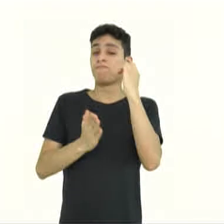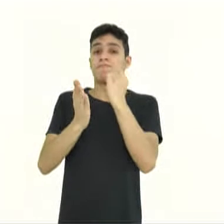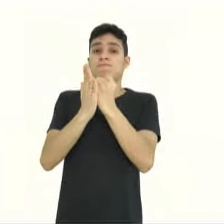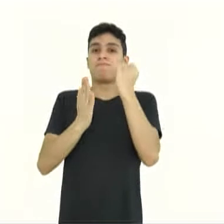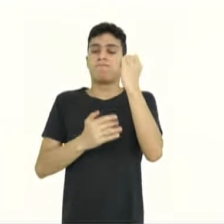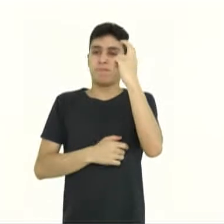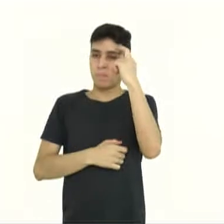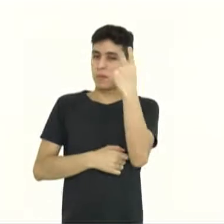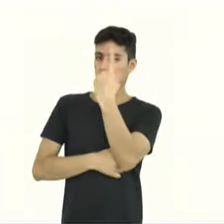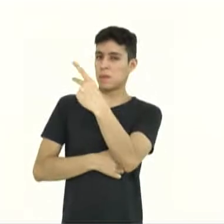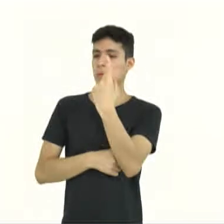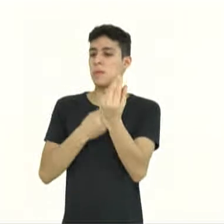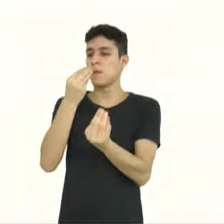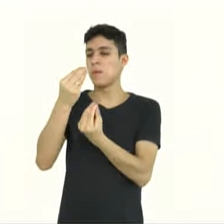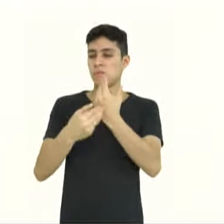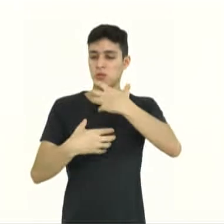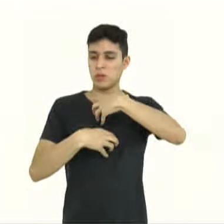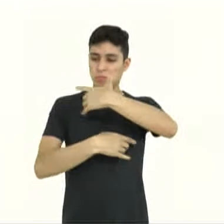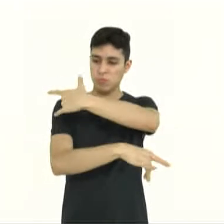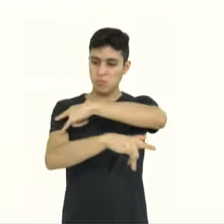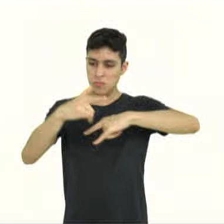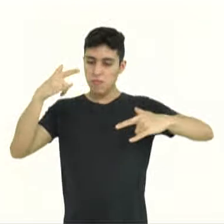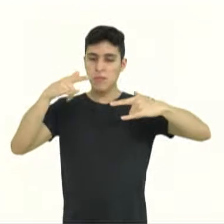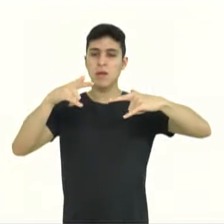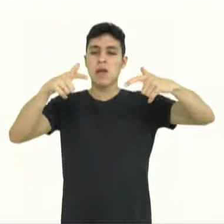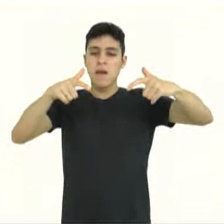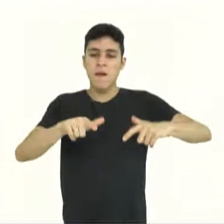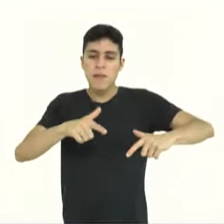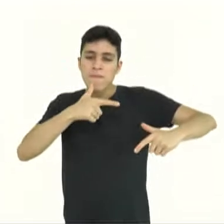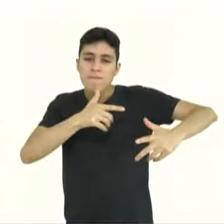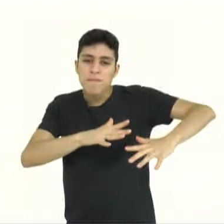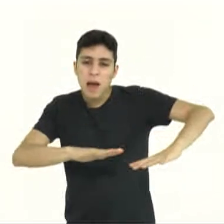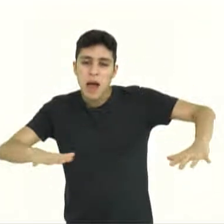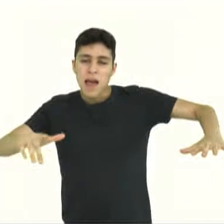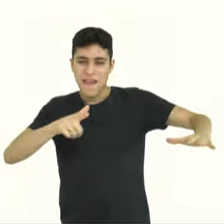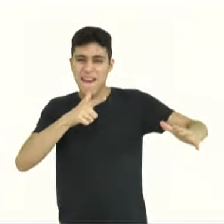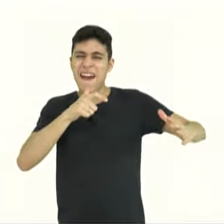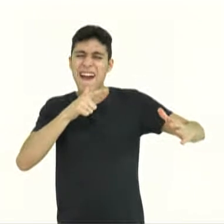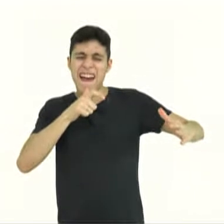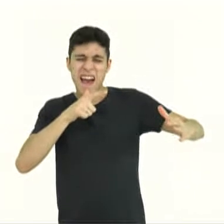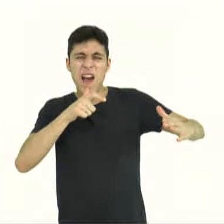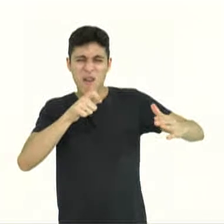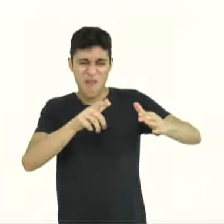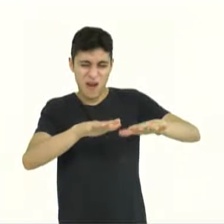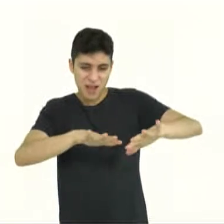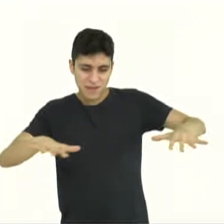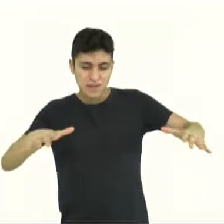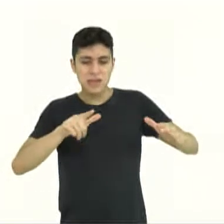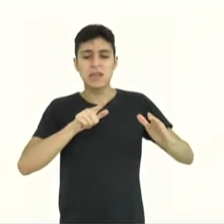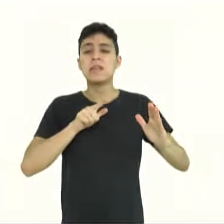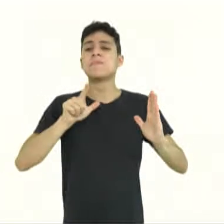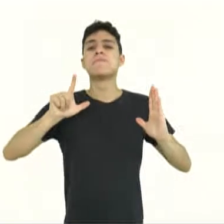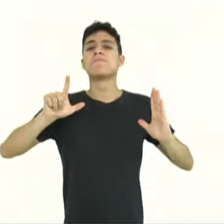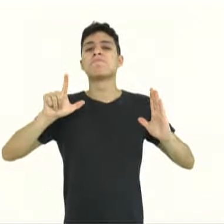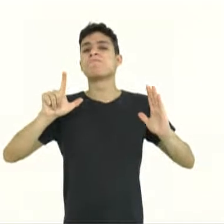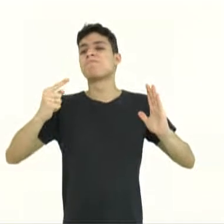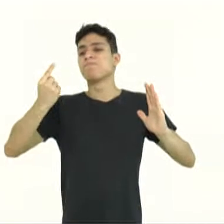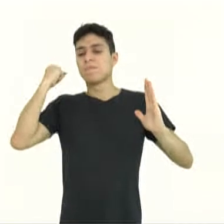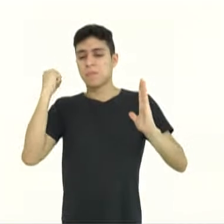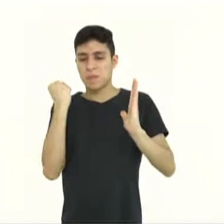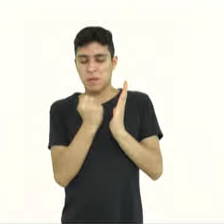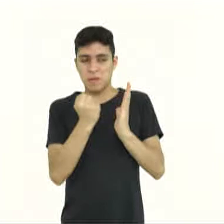da cultura vietnamita, o teatro com marionetes aquáticas. Trata-se de uma arte milenar que acontecia no delta do Rio